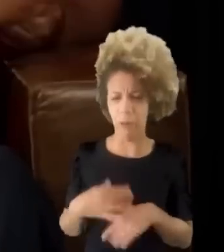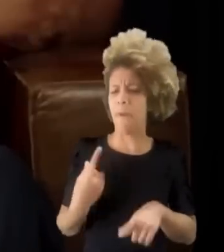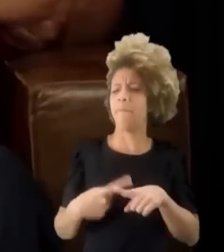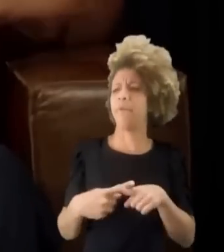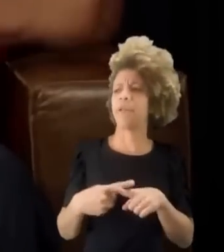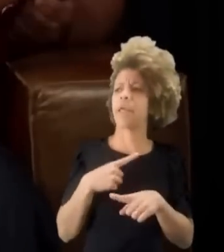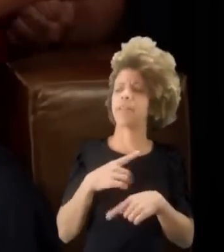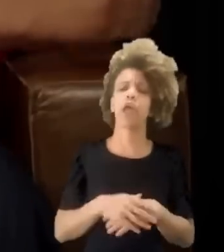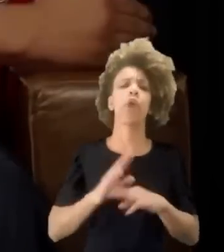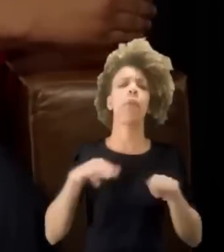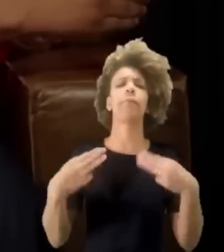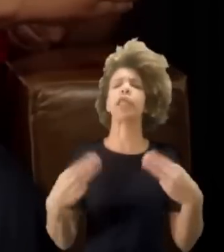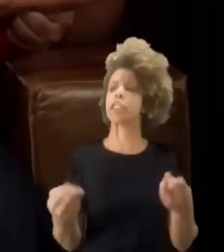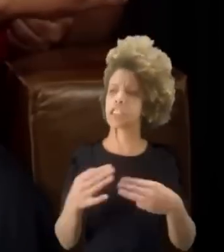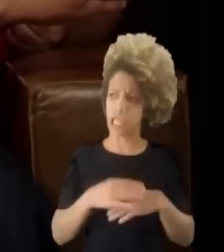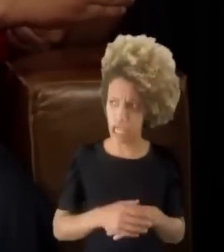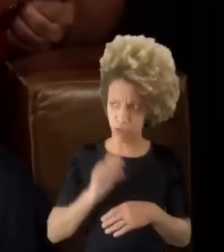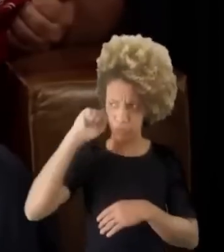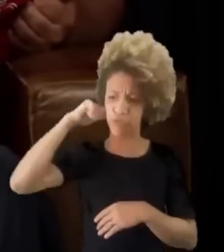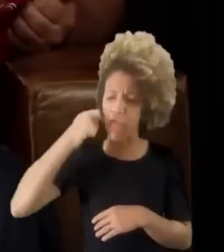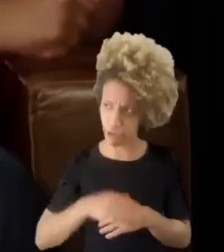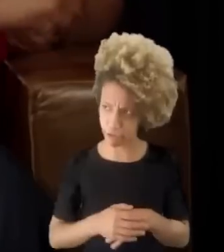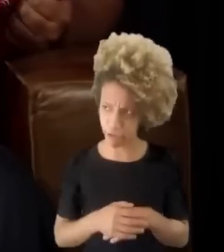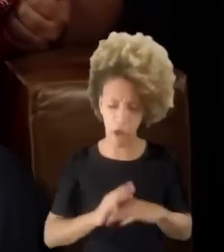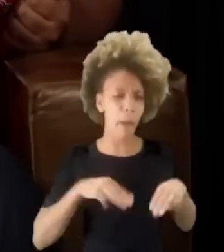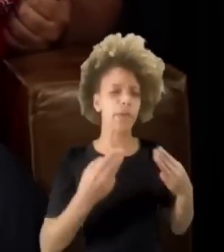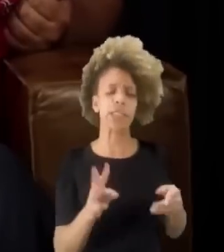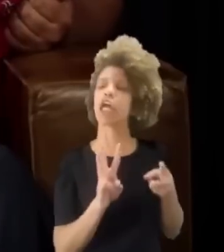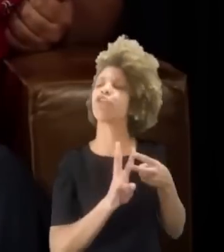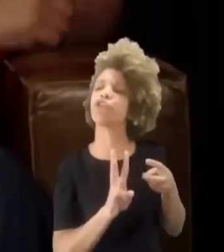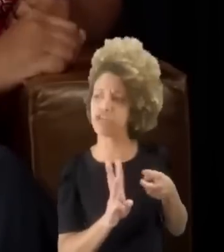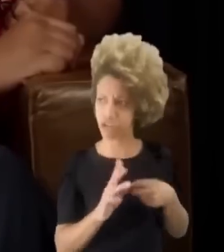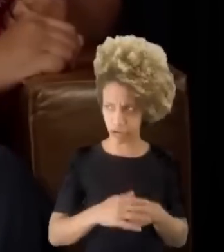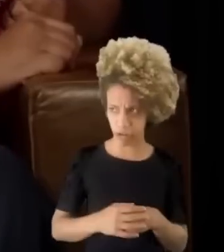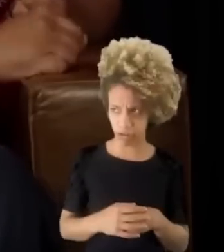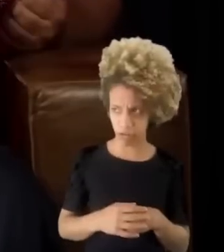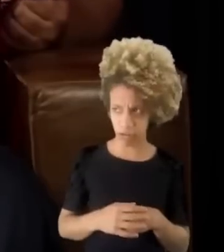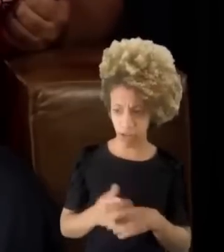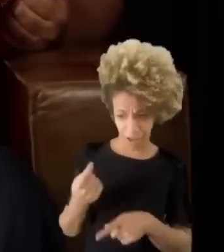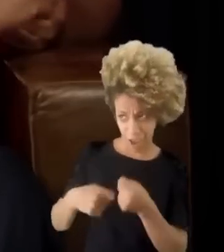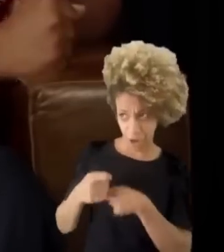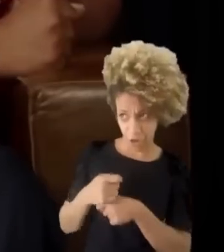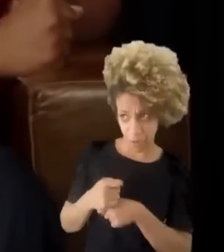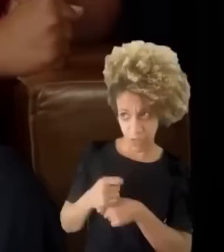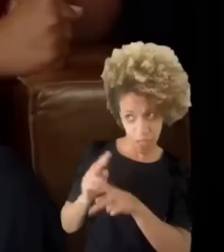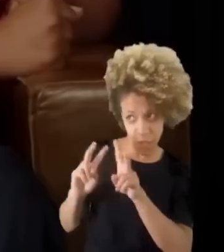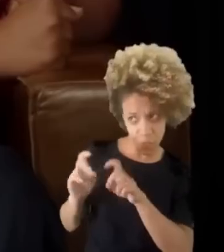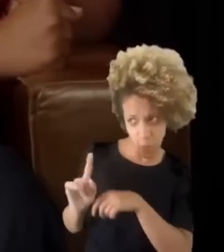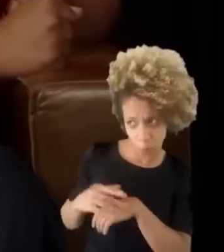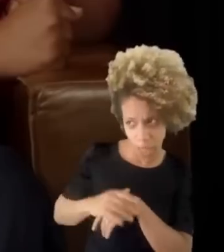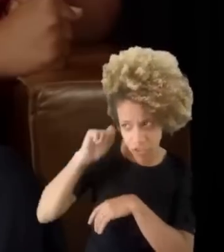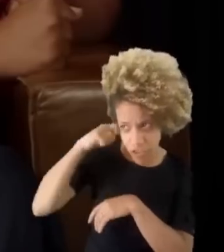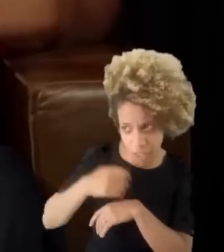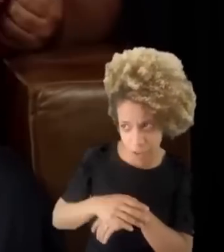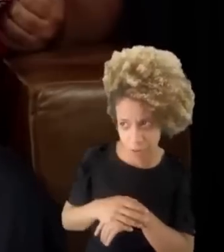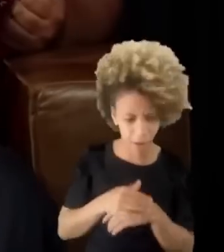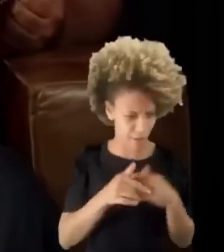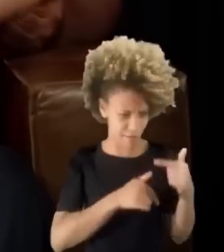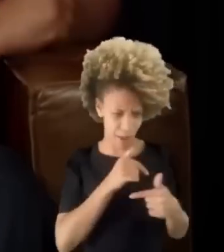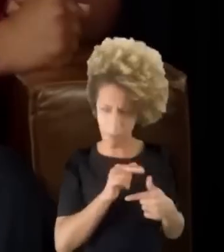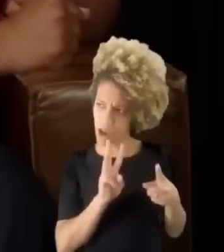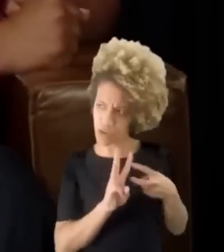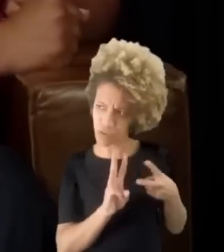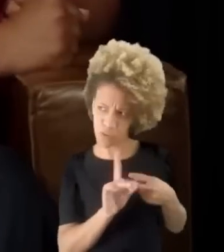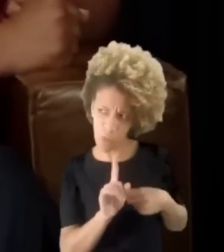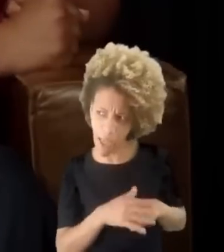por que que tem que ter um ministério do do negro o Ministério do indígena a economia não é assunto de negro trabalho